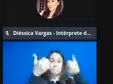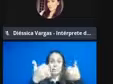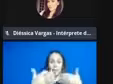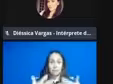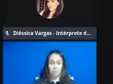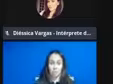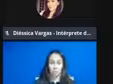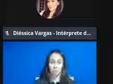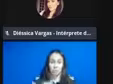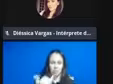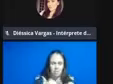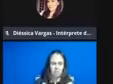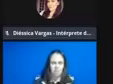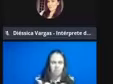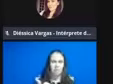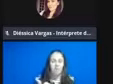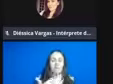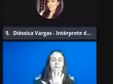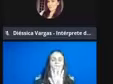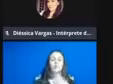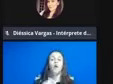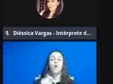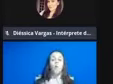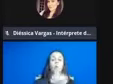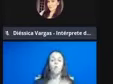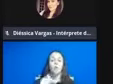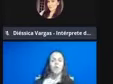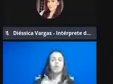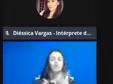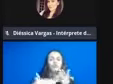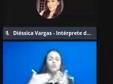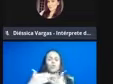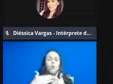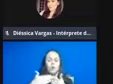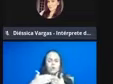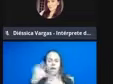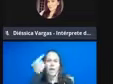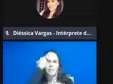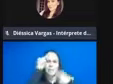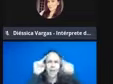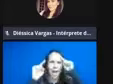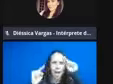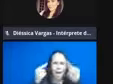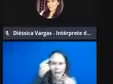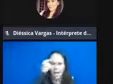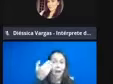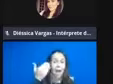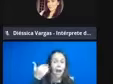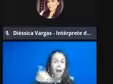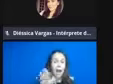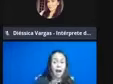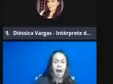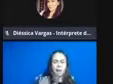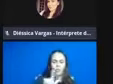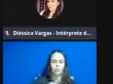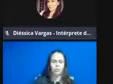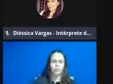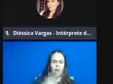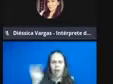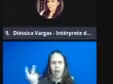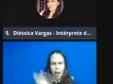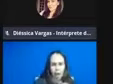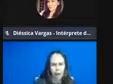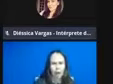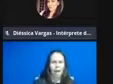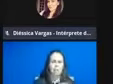aquelas concepções dos alunos, aquelas ideias, tantas ideias errôneas, aquelas ideias negativas, quanto as positivas,